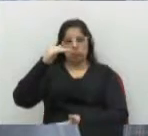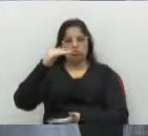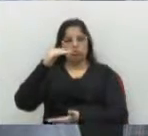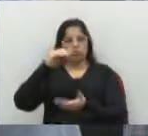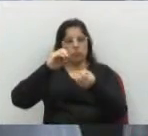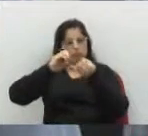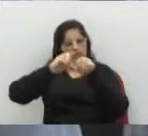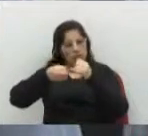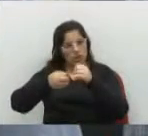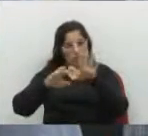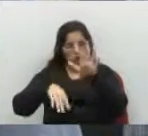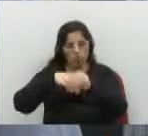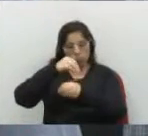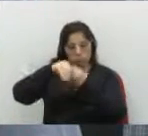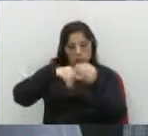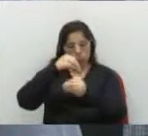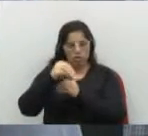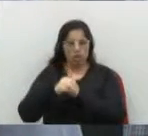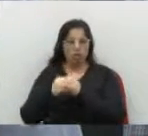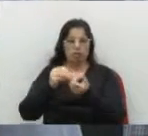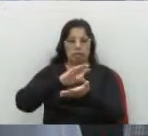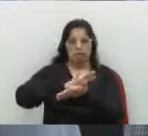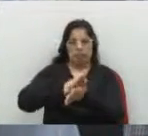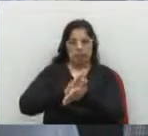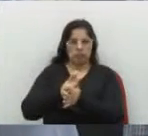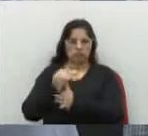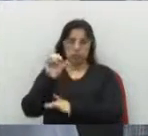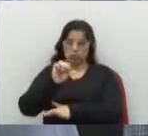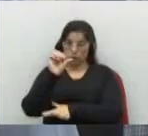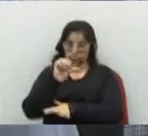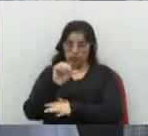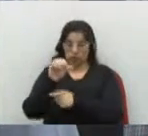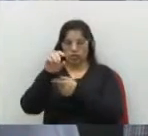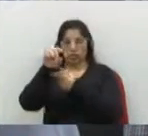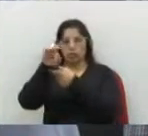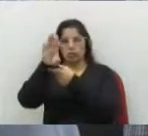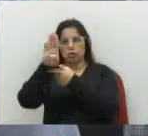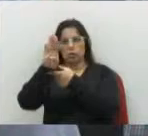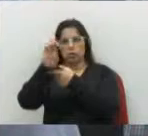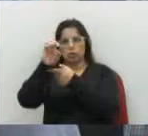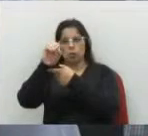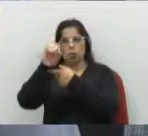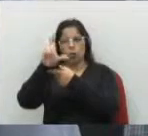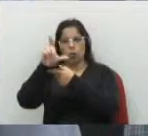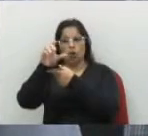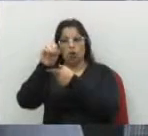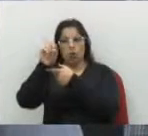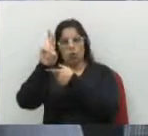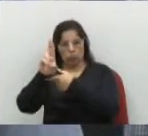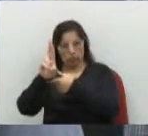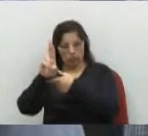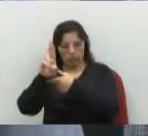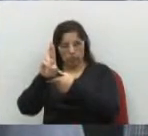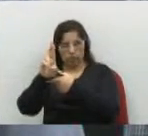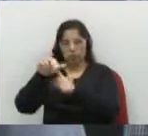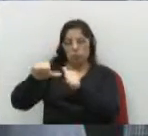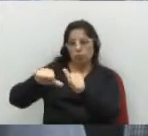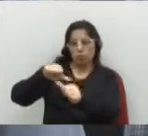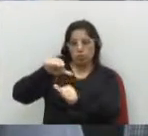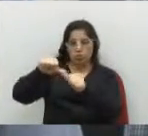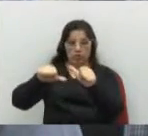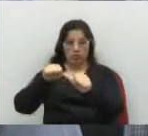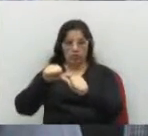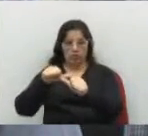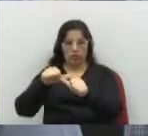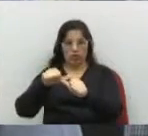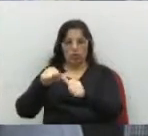estavam com feijão embolorado. Eles pediram para trocar, vieram mais 30 quilos, mas não foram levados